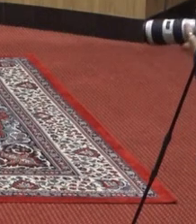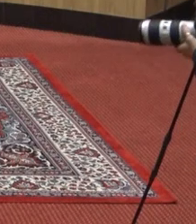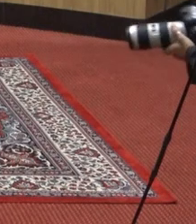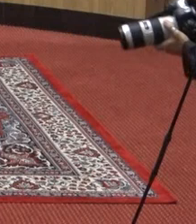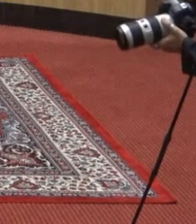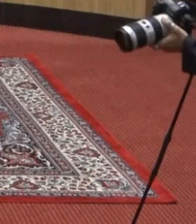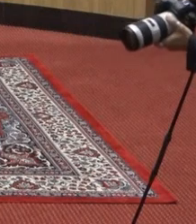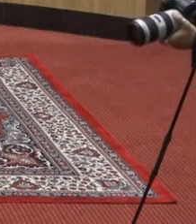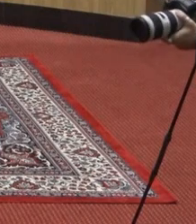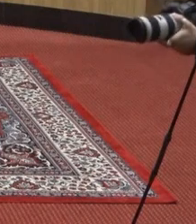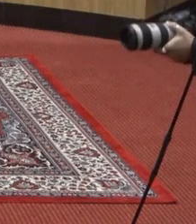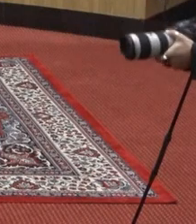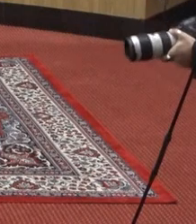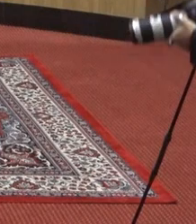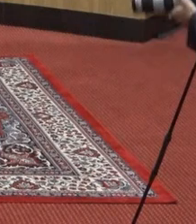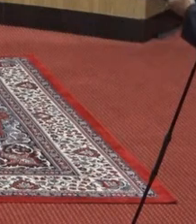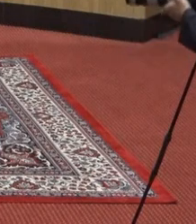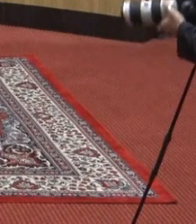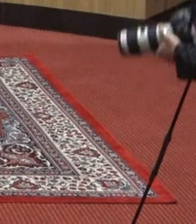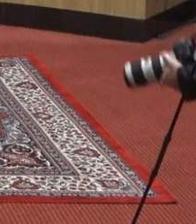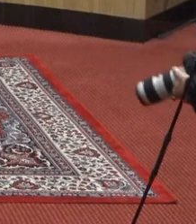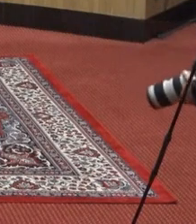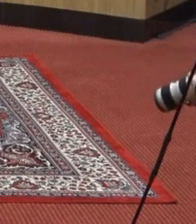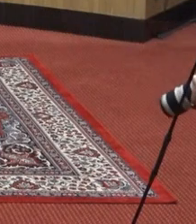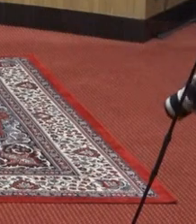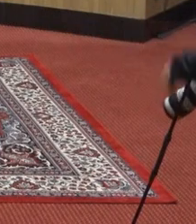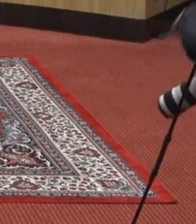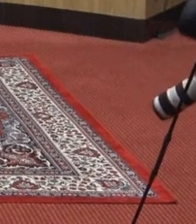As autoridades, se quiserem sentar, fiquem à vontade.